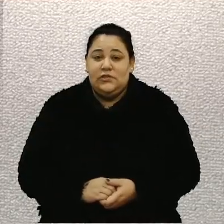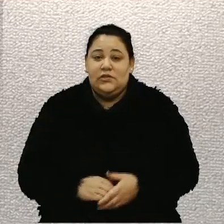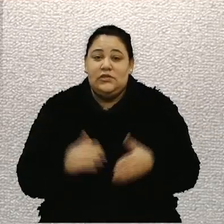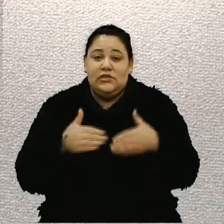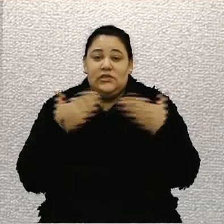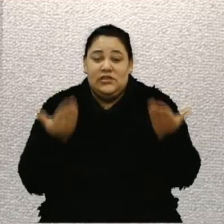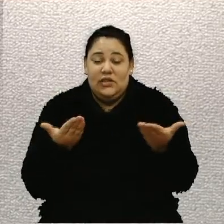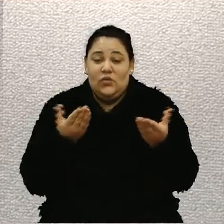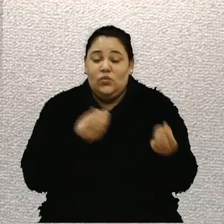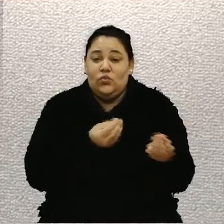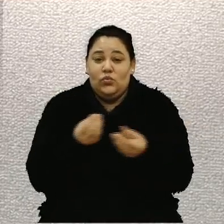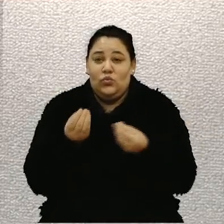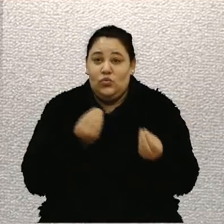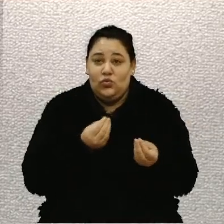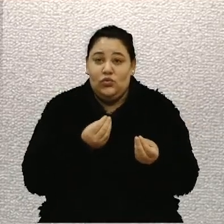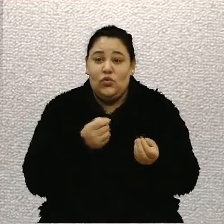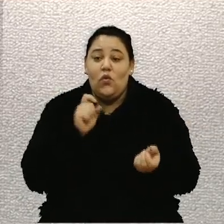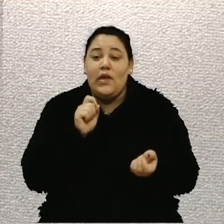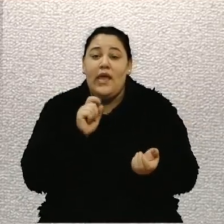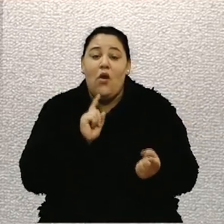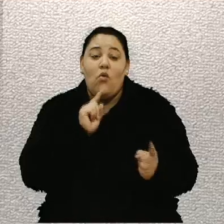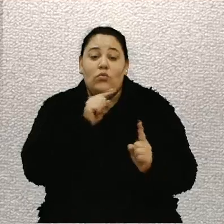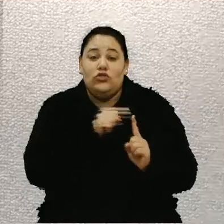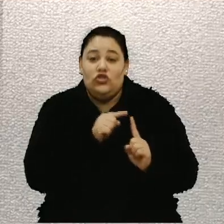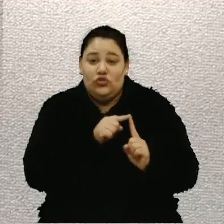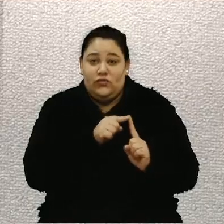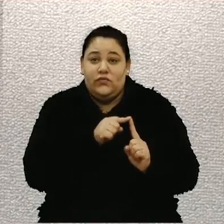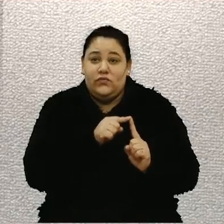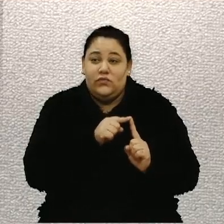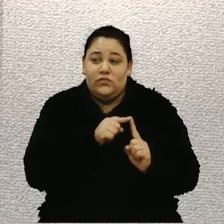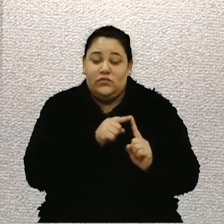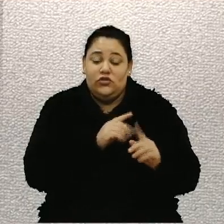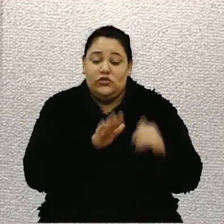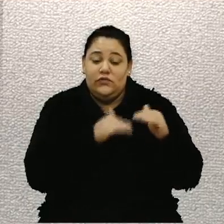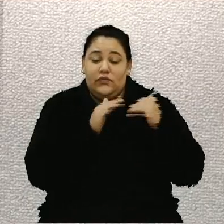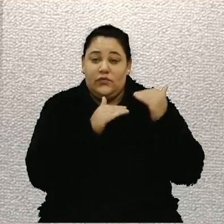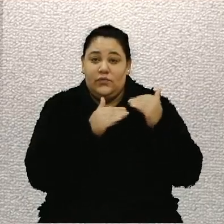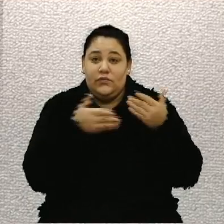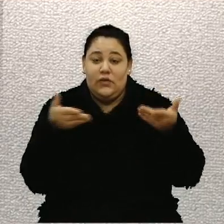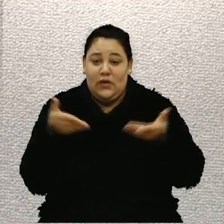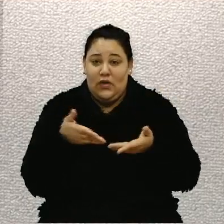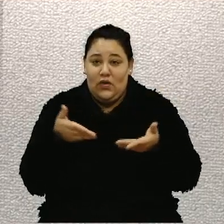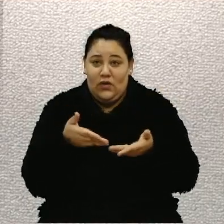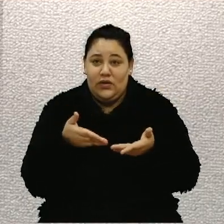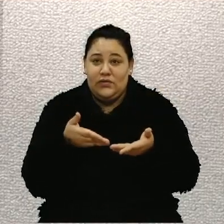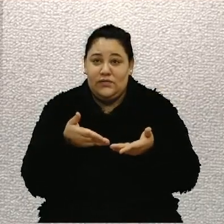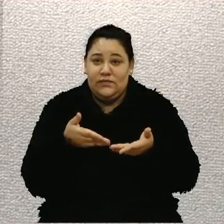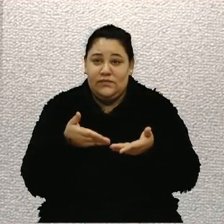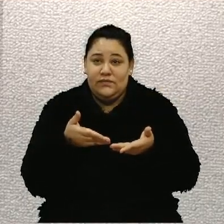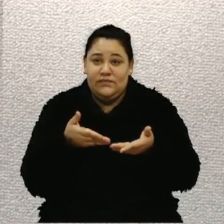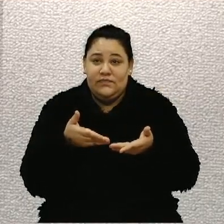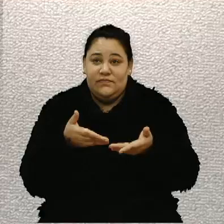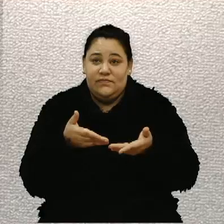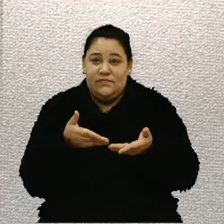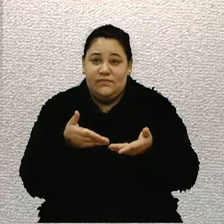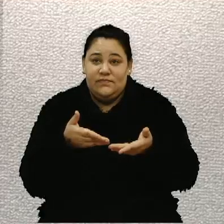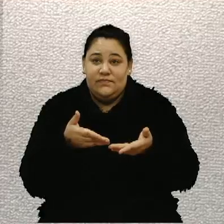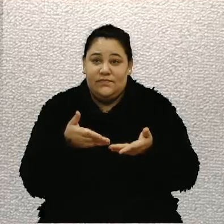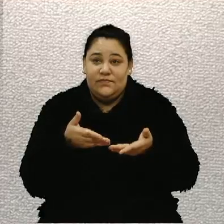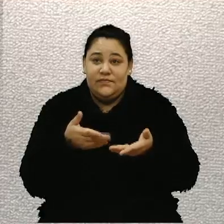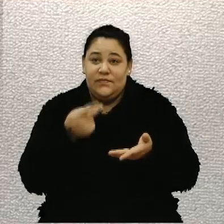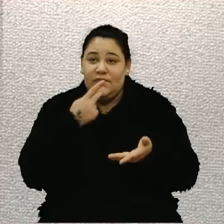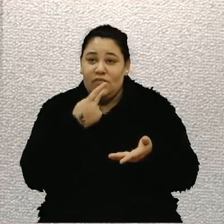muito daquela que era uma intenção se avançou. Então agora estão justamente na parte de